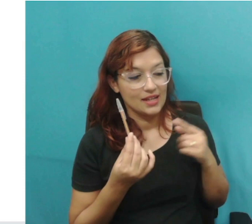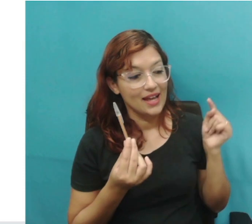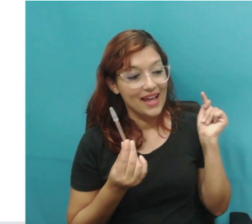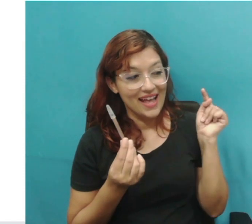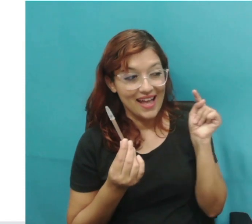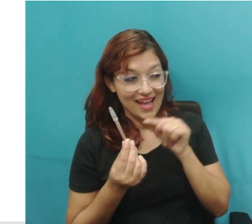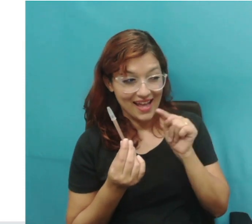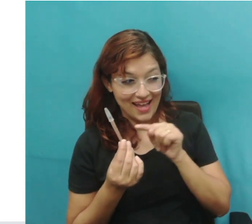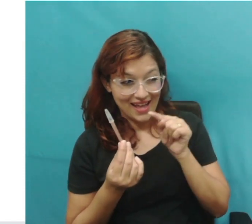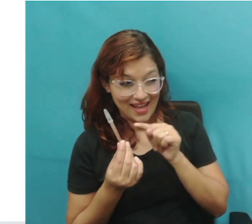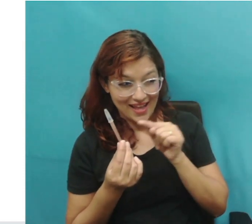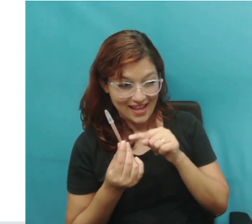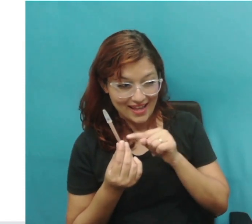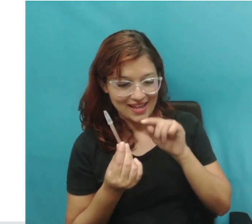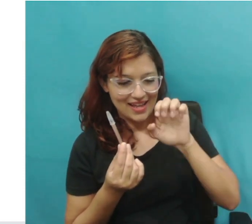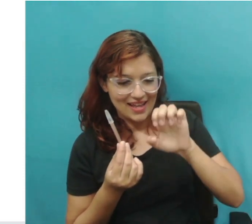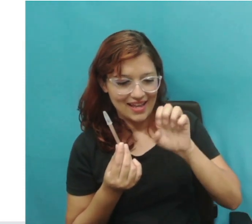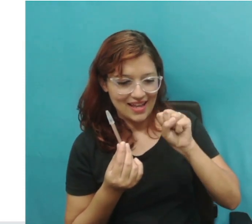minha caneta.